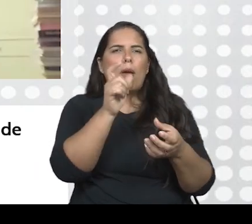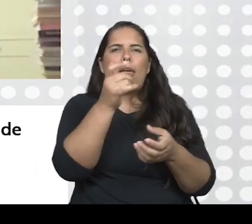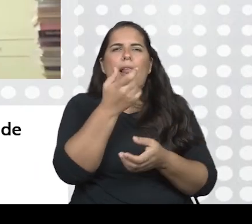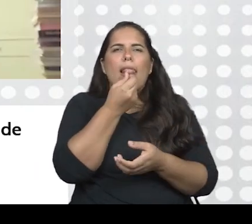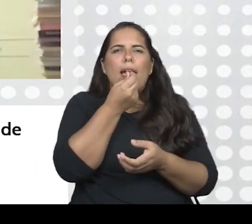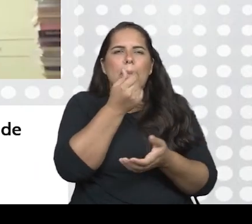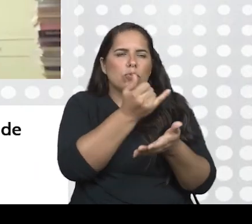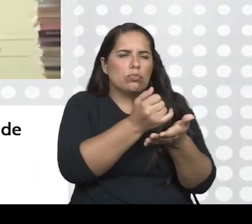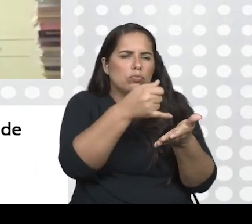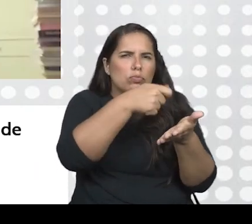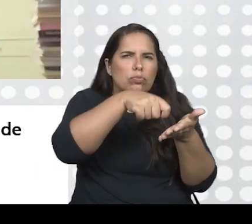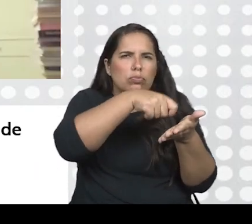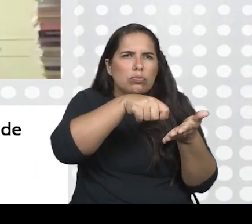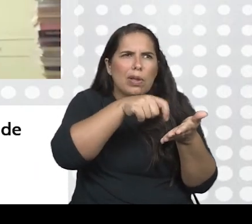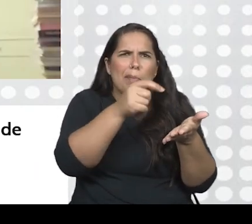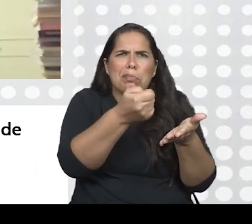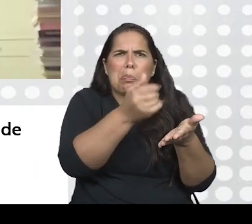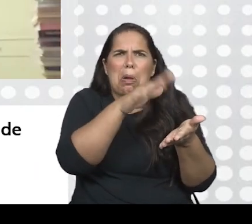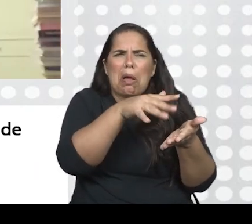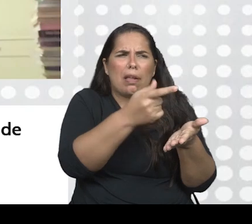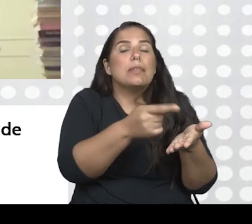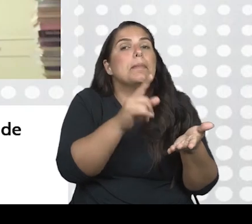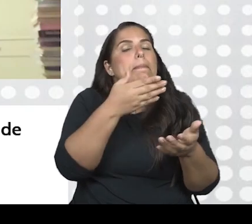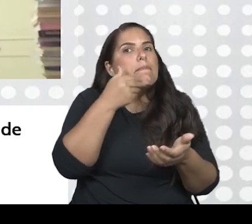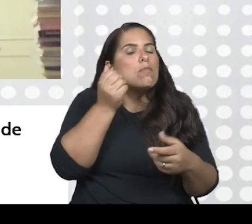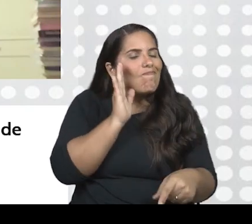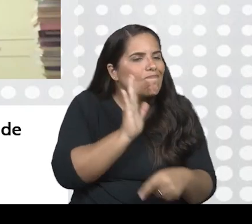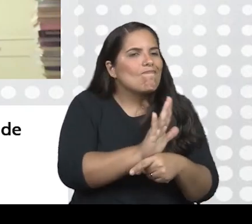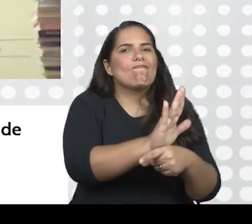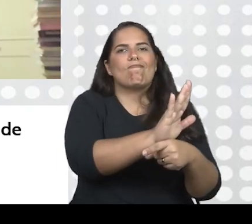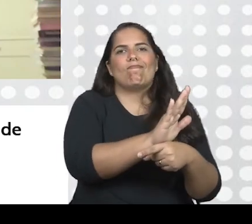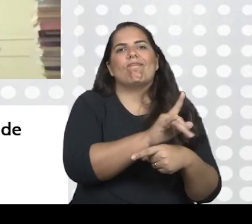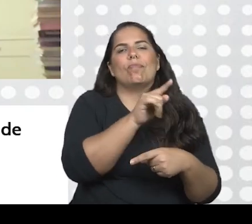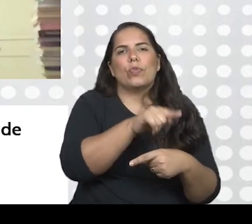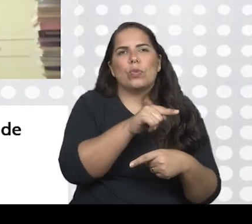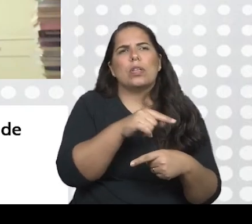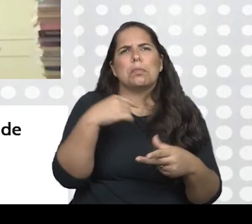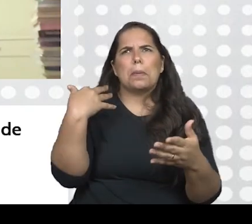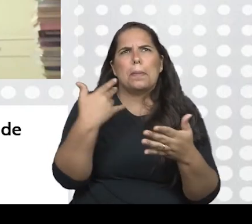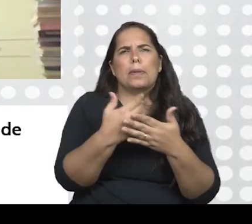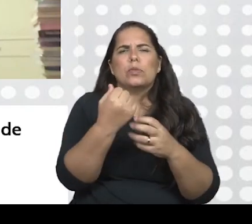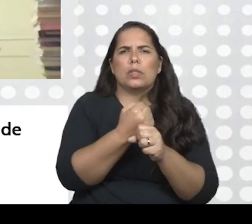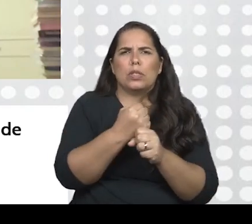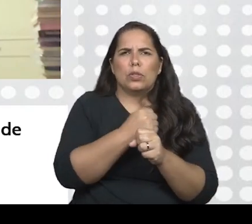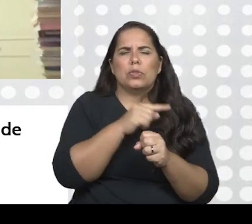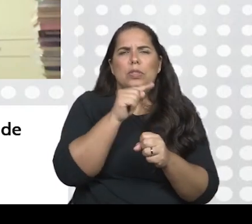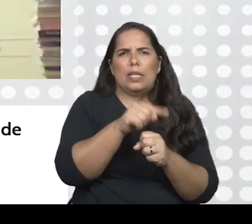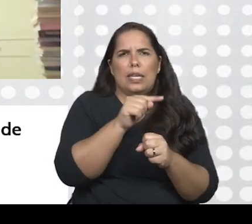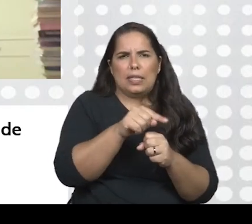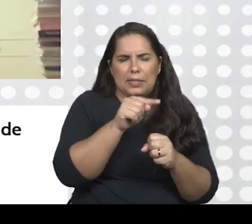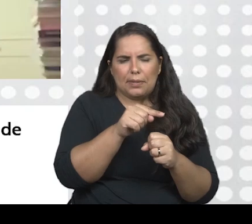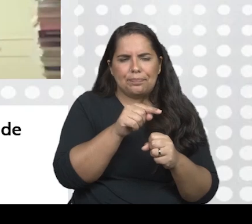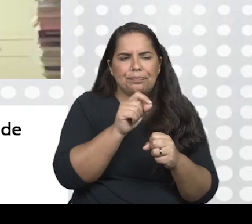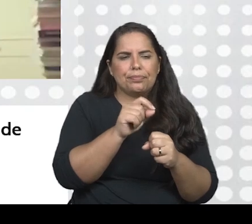uma tecnologia de baixíssimo custo, né? Melhorou muito nos últimos anos essa